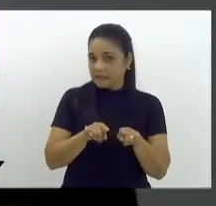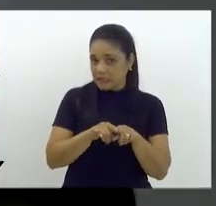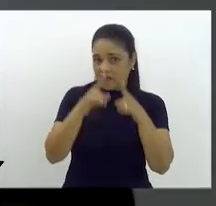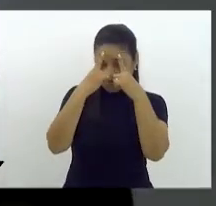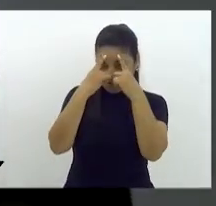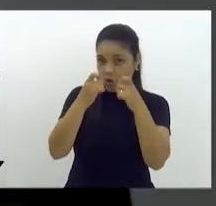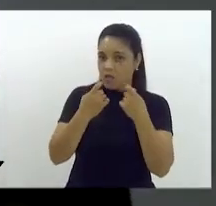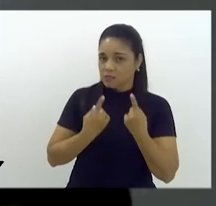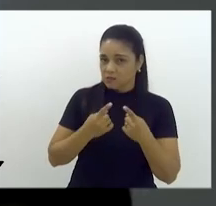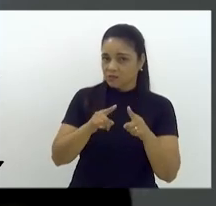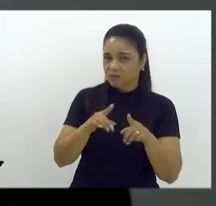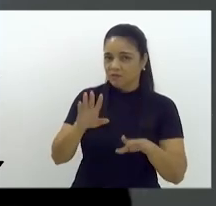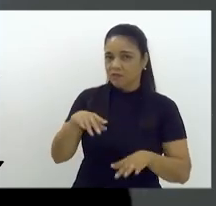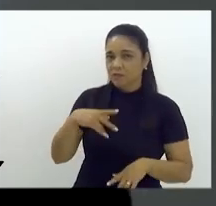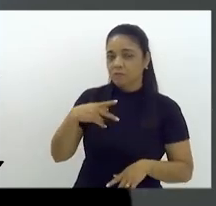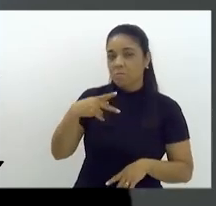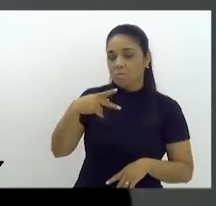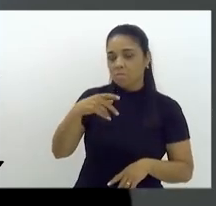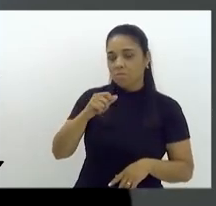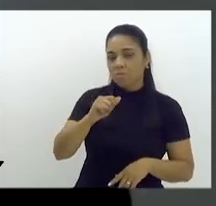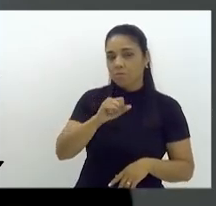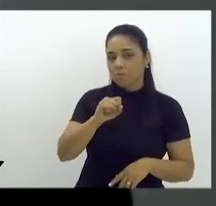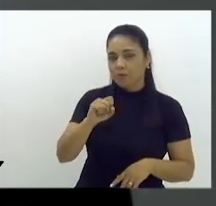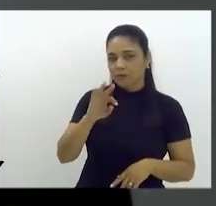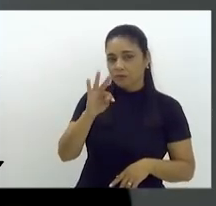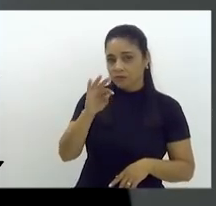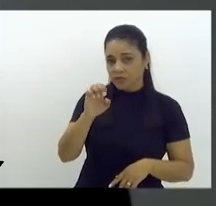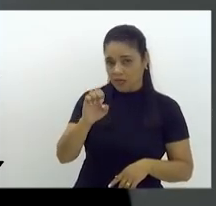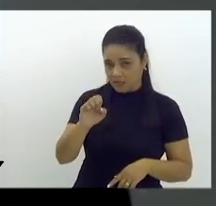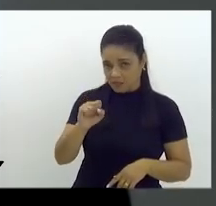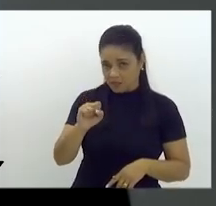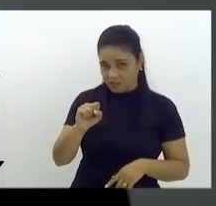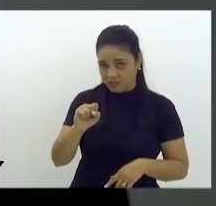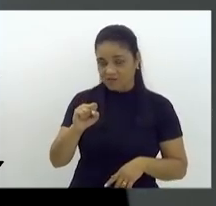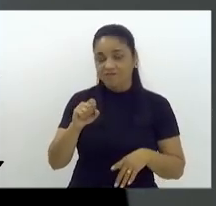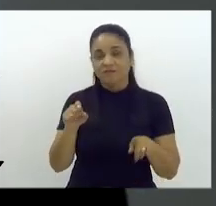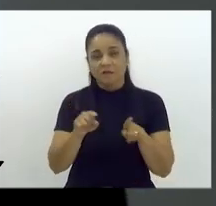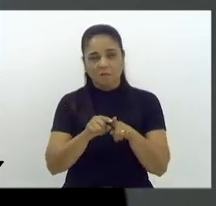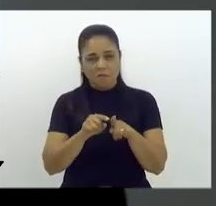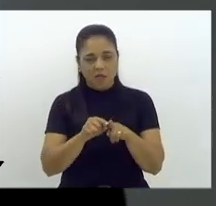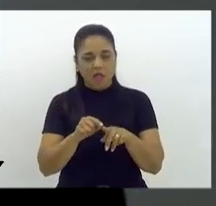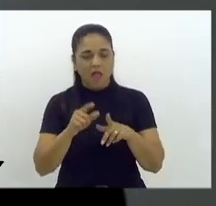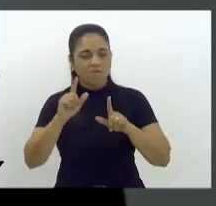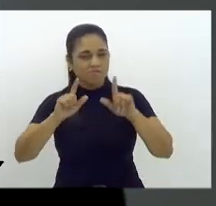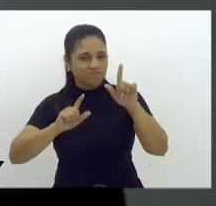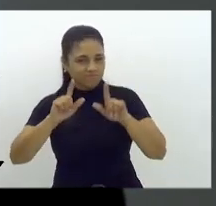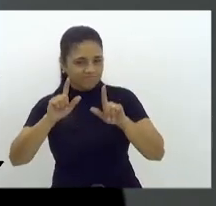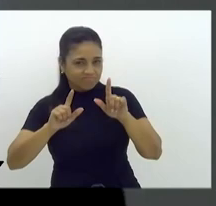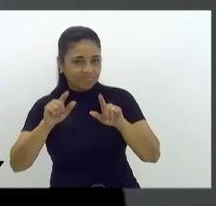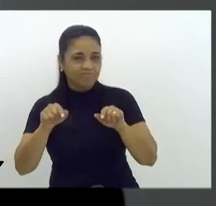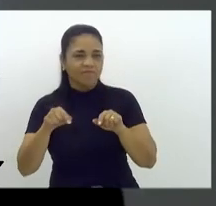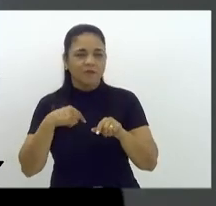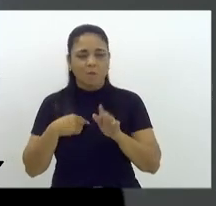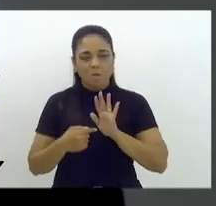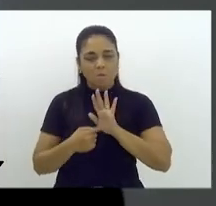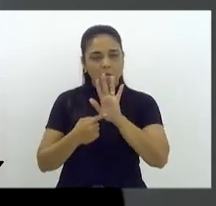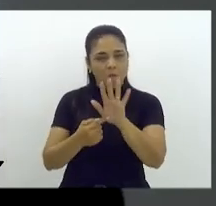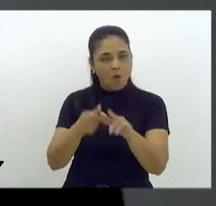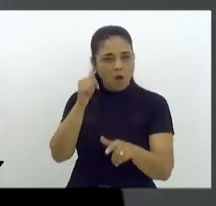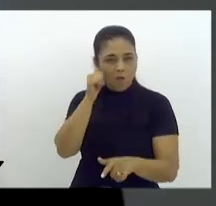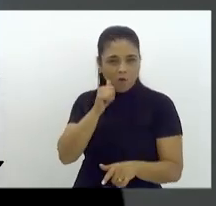podcasts e o programas que façam alusão a mulheres de uma forma pejorativa digam que as mulheres têm